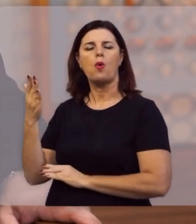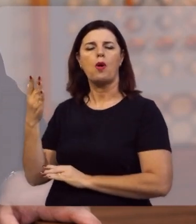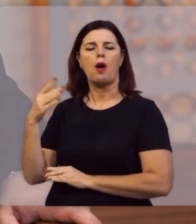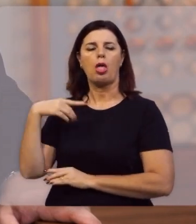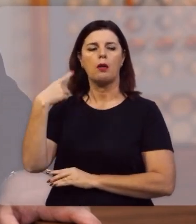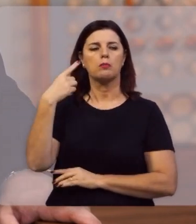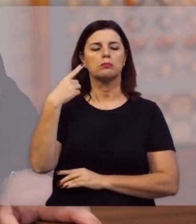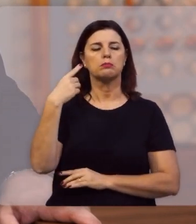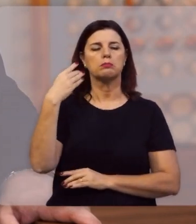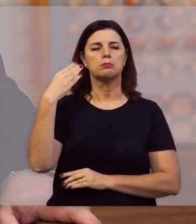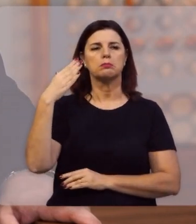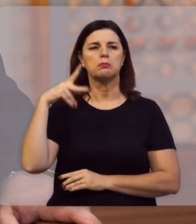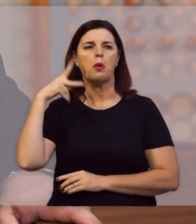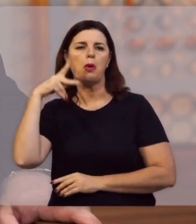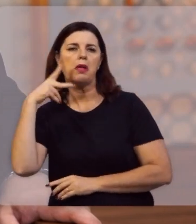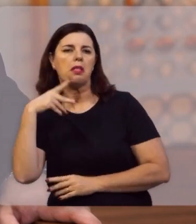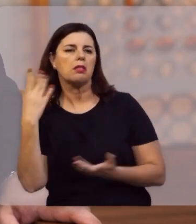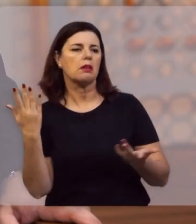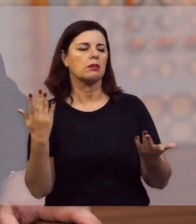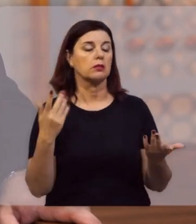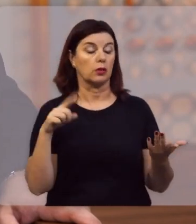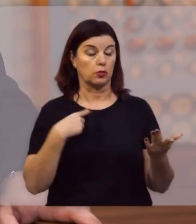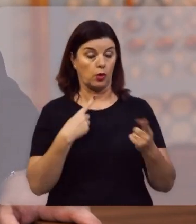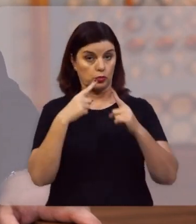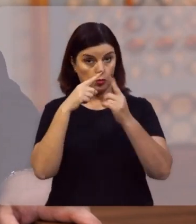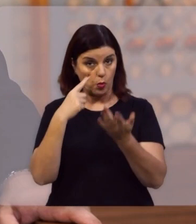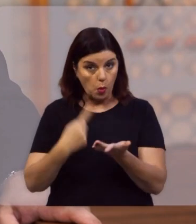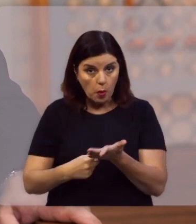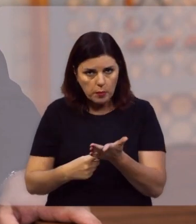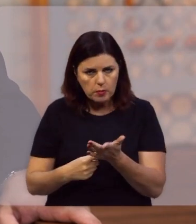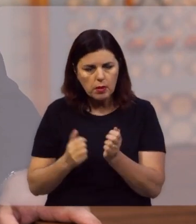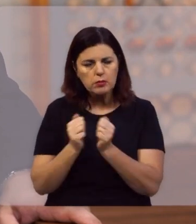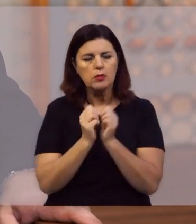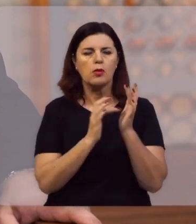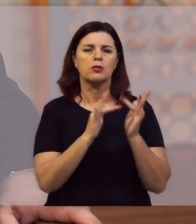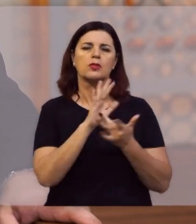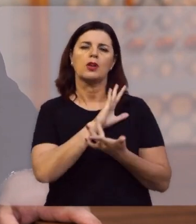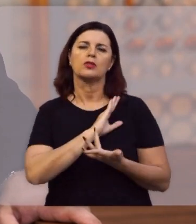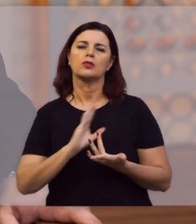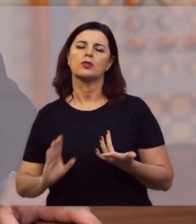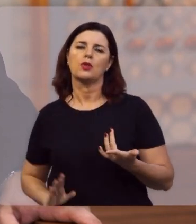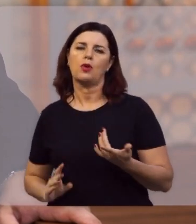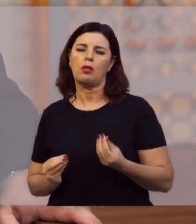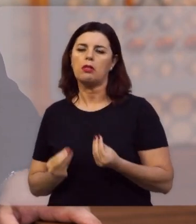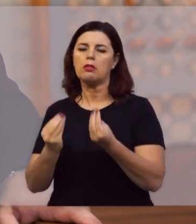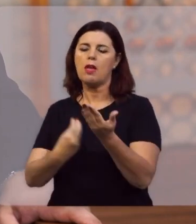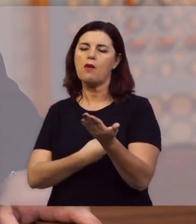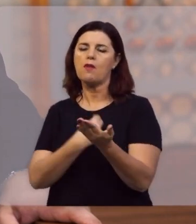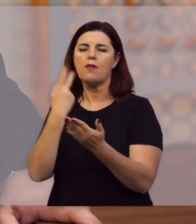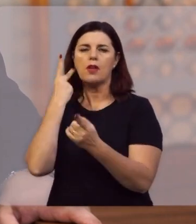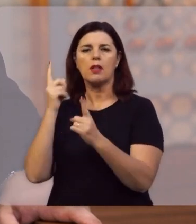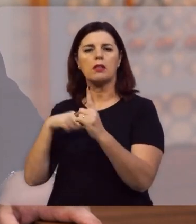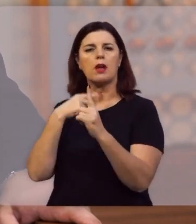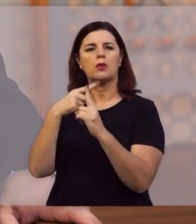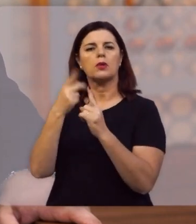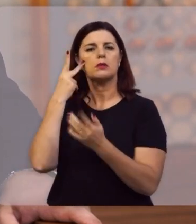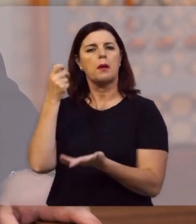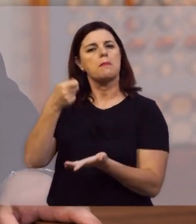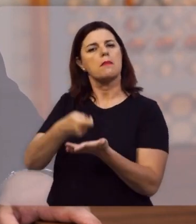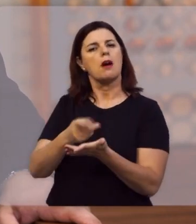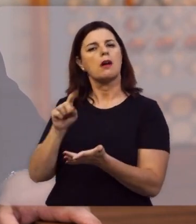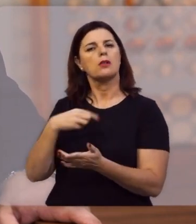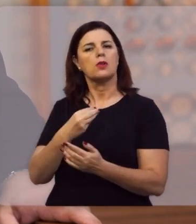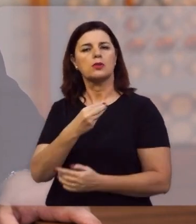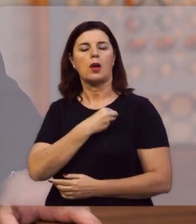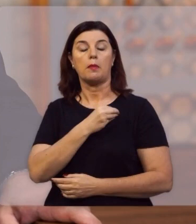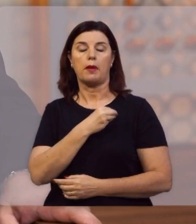compromisso é com nosso senhor e salvador Jesus Cristo porque Ele nos amou e deu sua vida na cruz para pagar os nossos